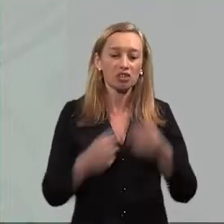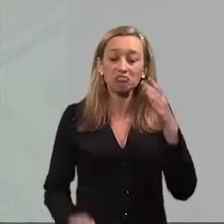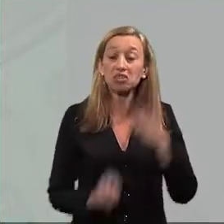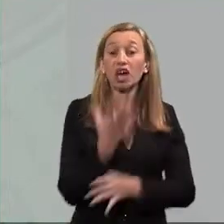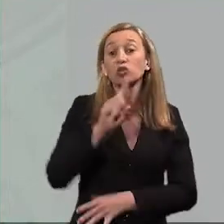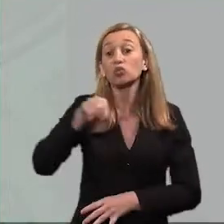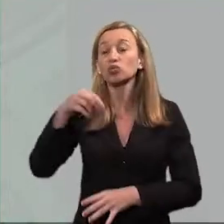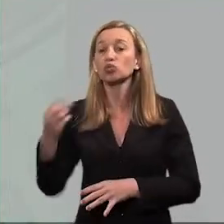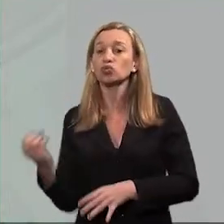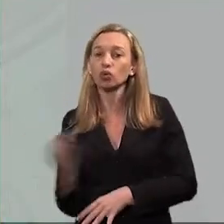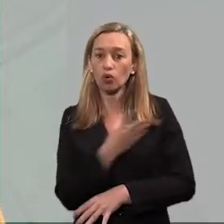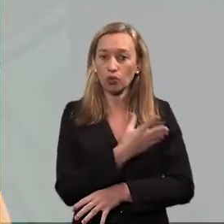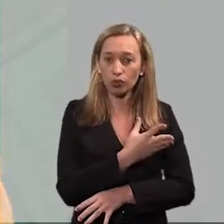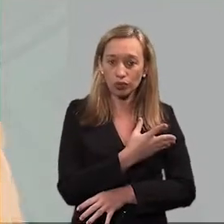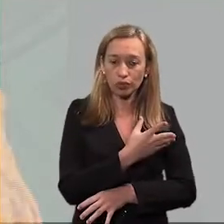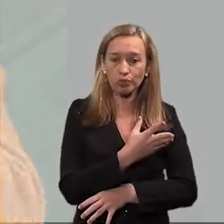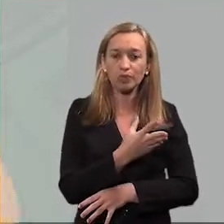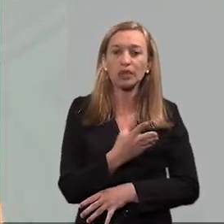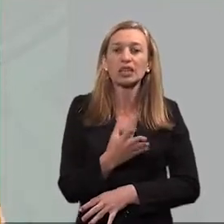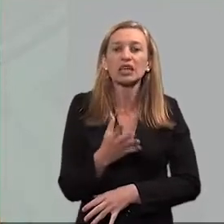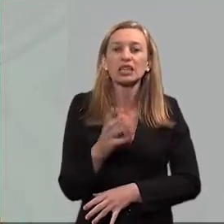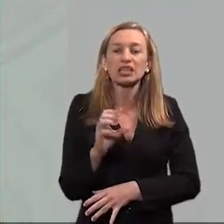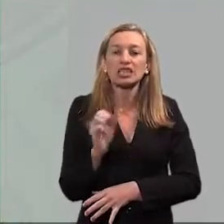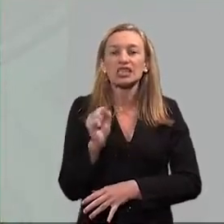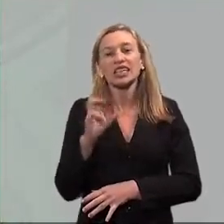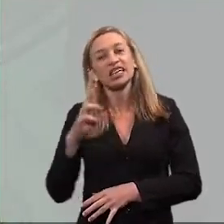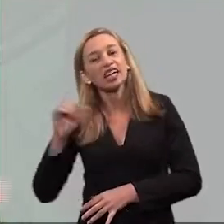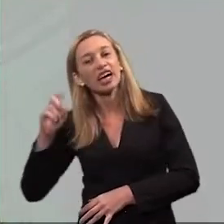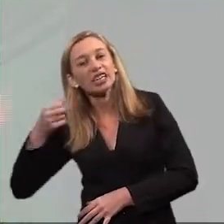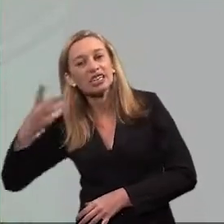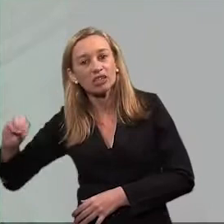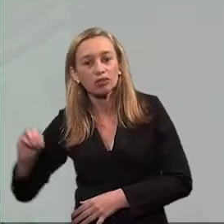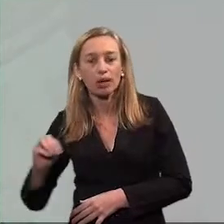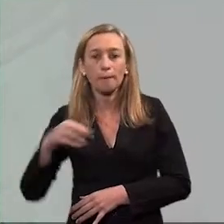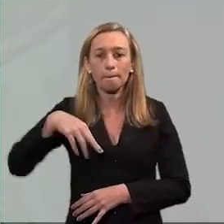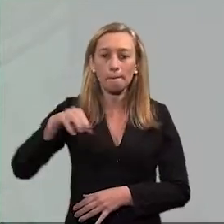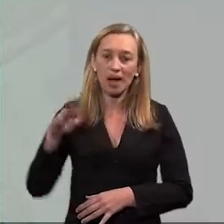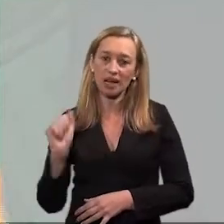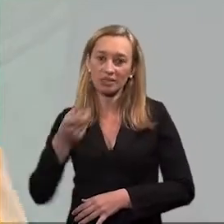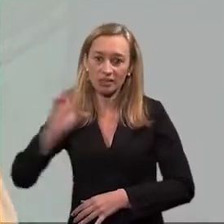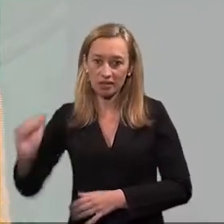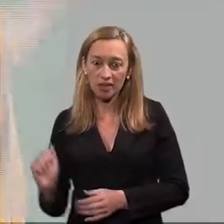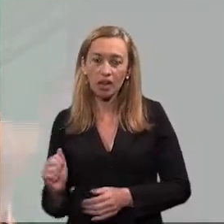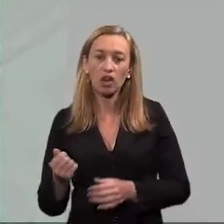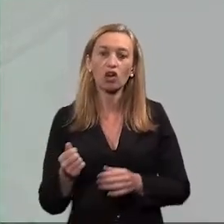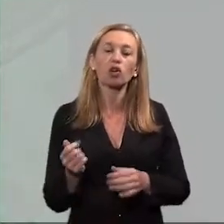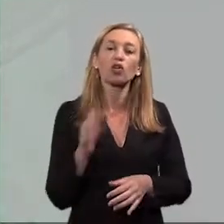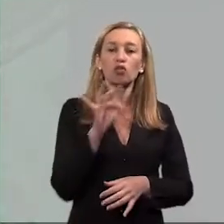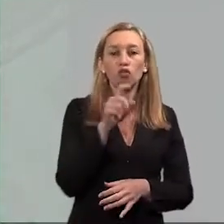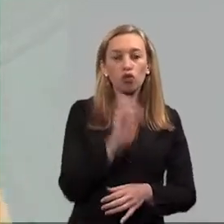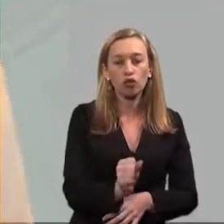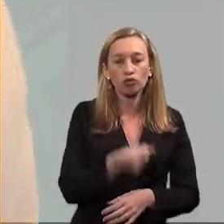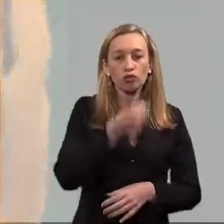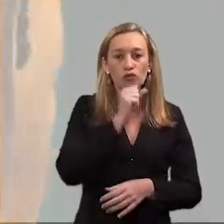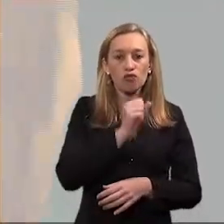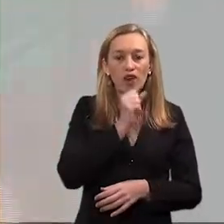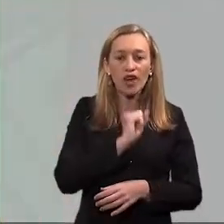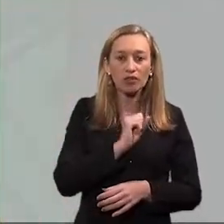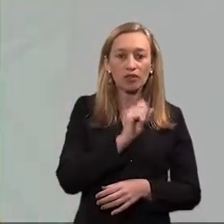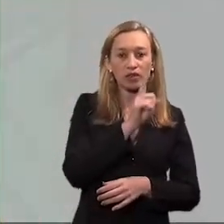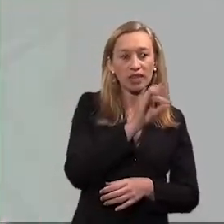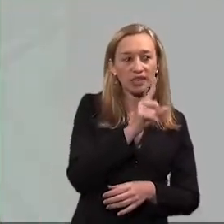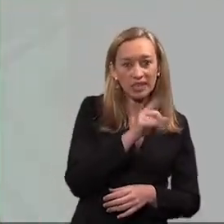fundo que eles chamam de segregação das massas. O fundo antigo ficou